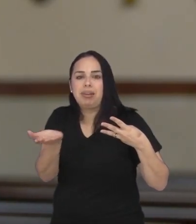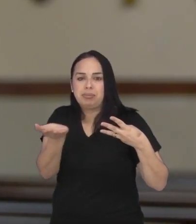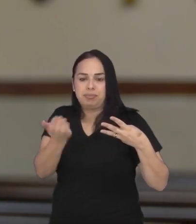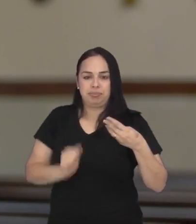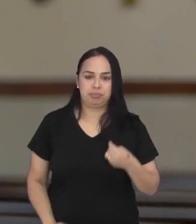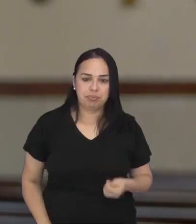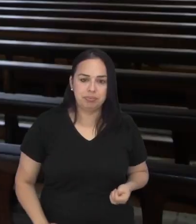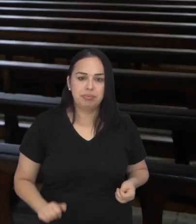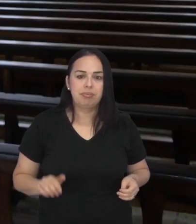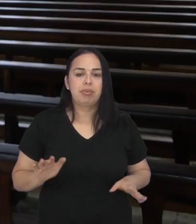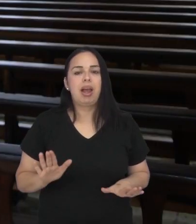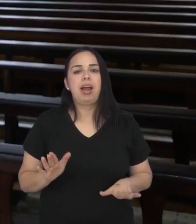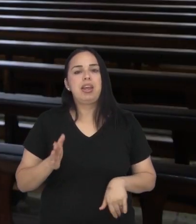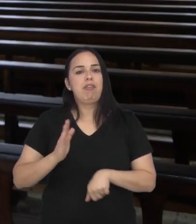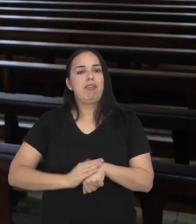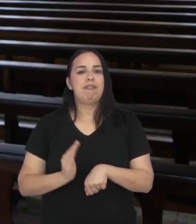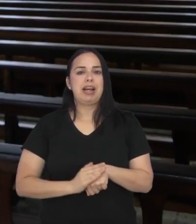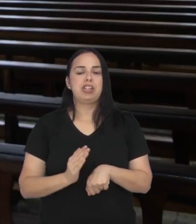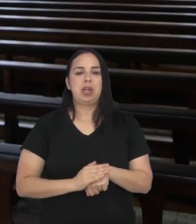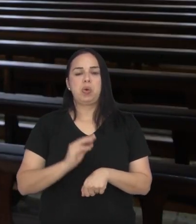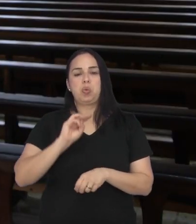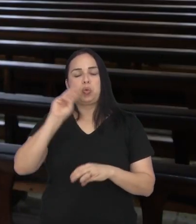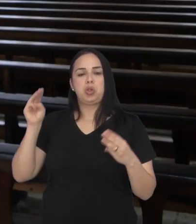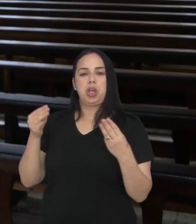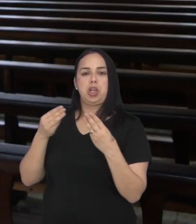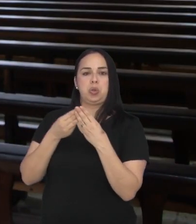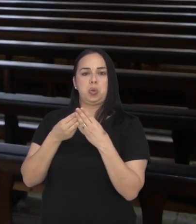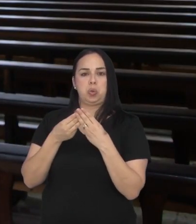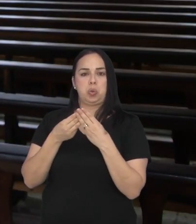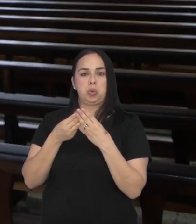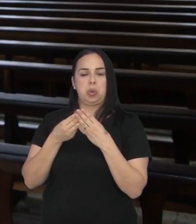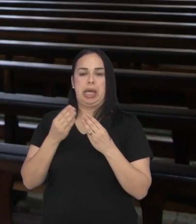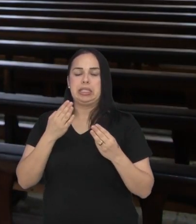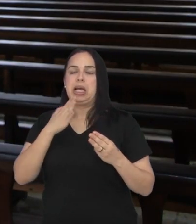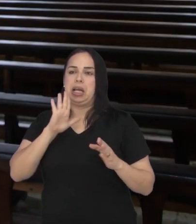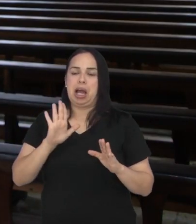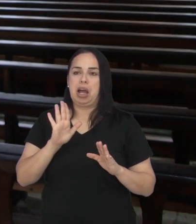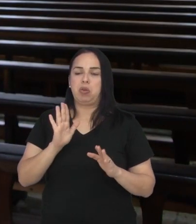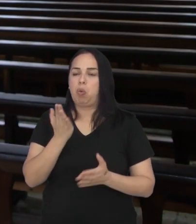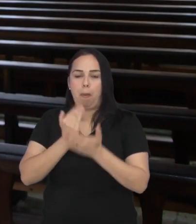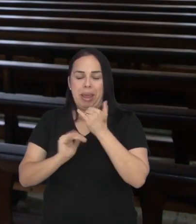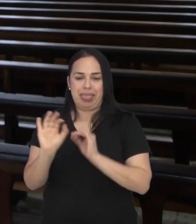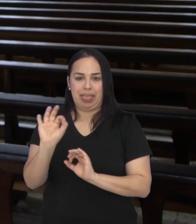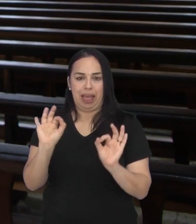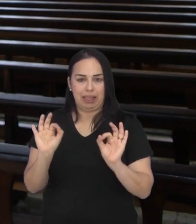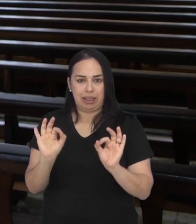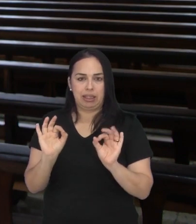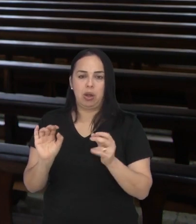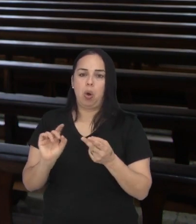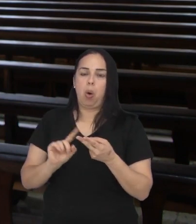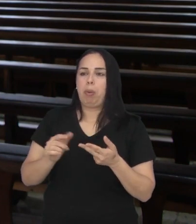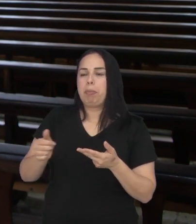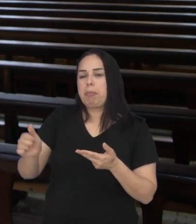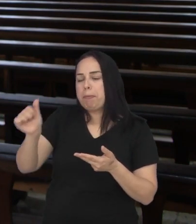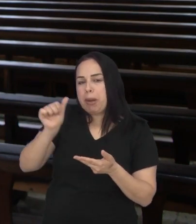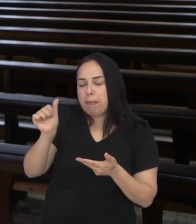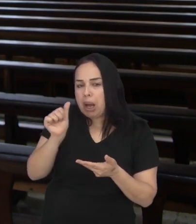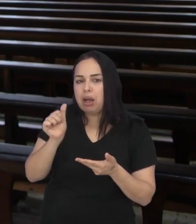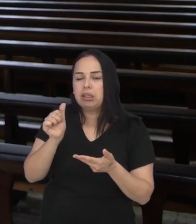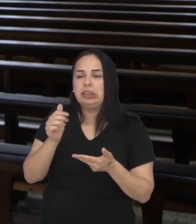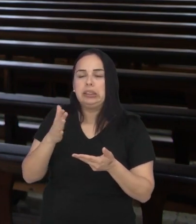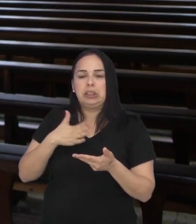federal. Bullying e cyberbullying se tornaram crimes previstos no Código Penal e São José ganhou um novo núcleo de proteção